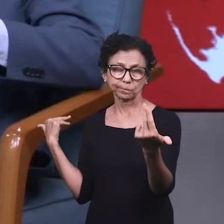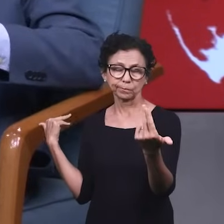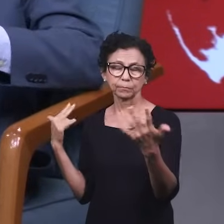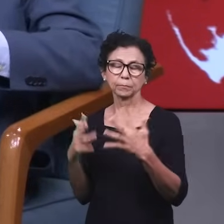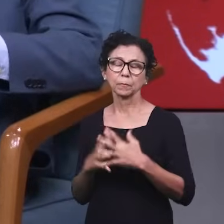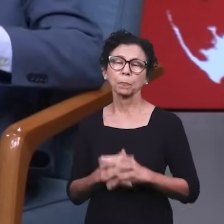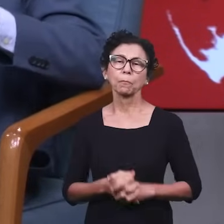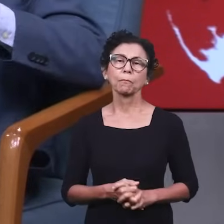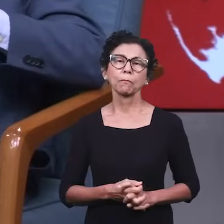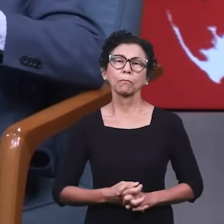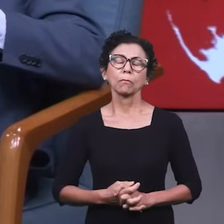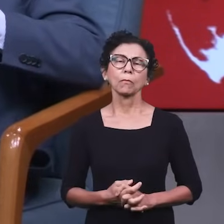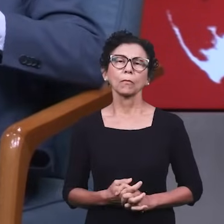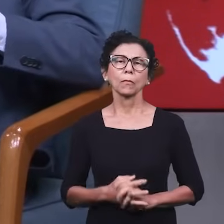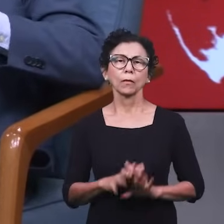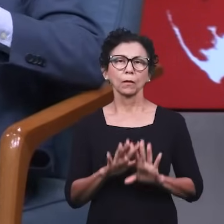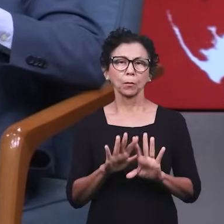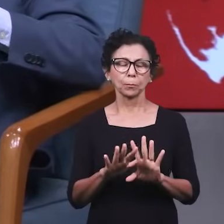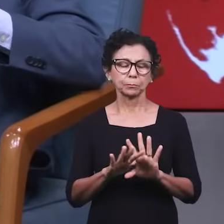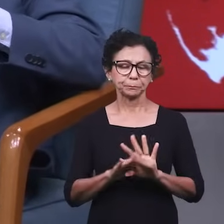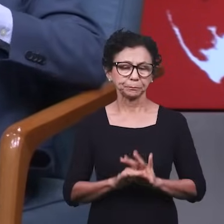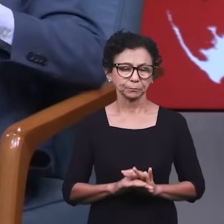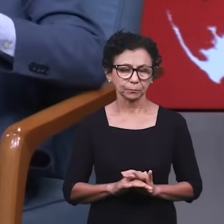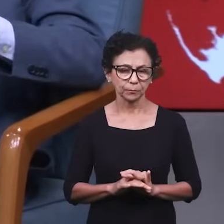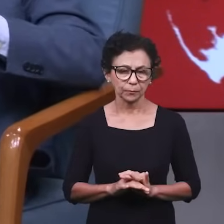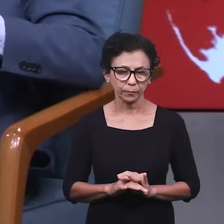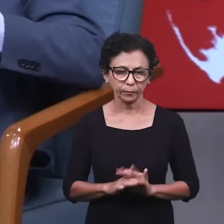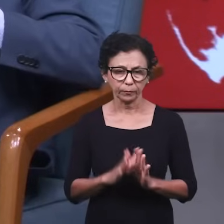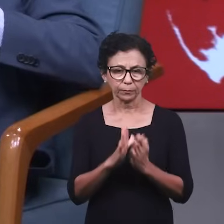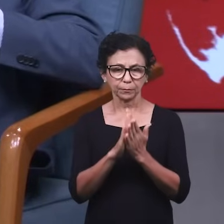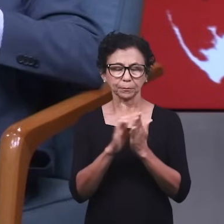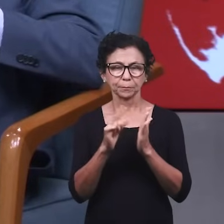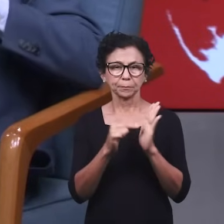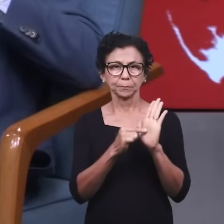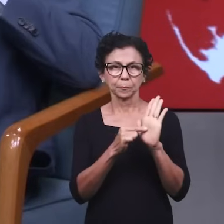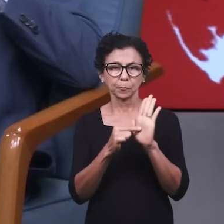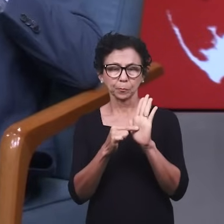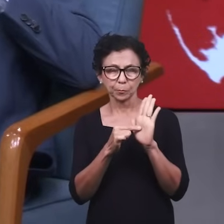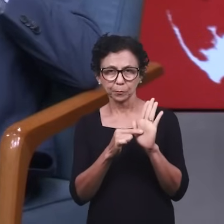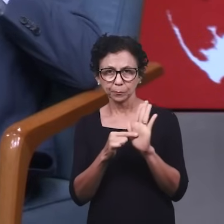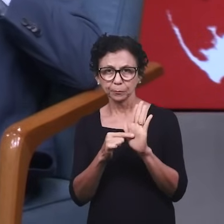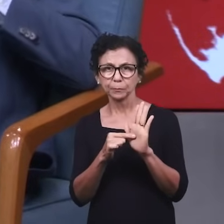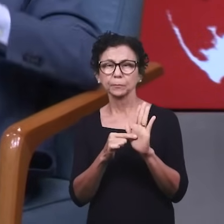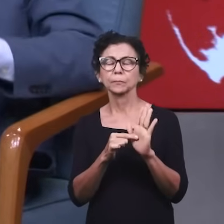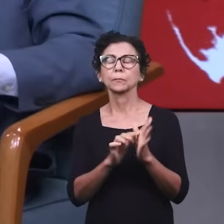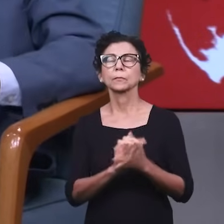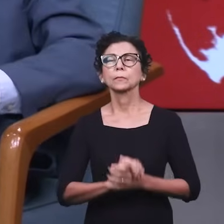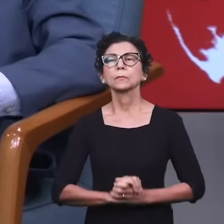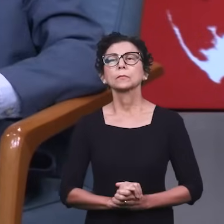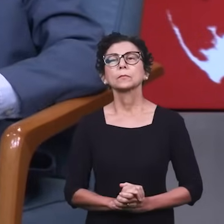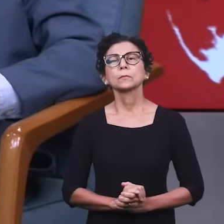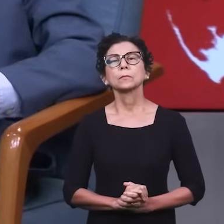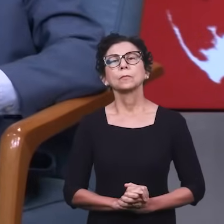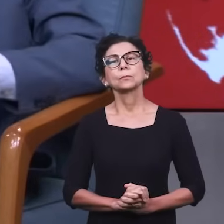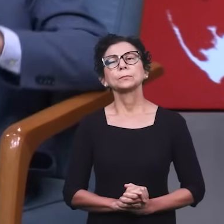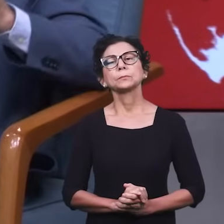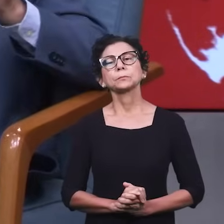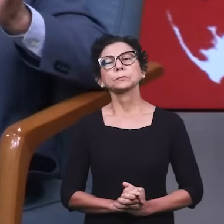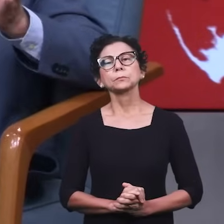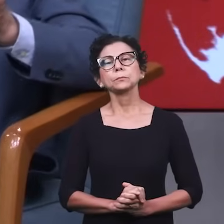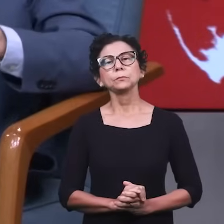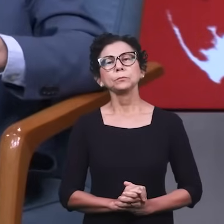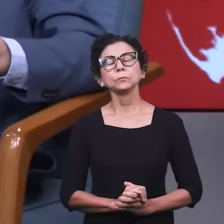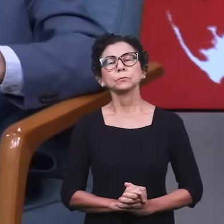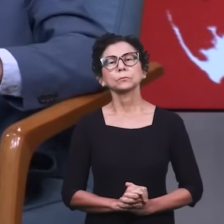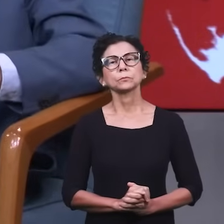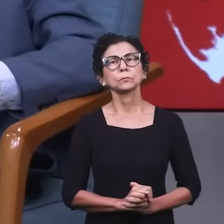mesma. Nós vamos concluir dizendo uma coisa que vocês vão entender. A Bíblia